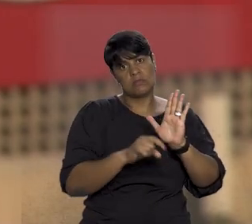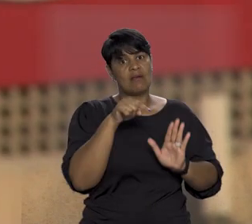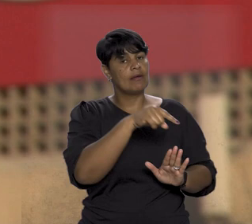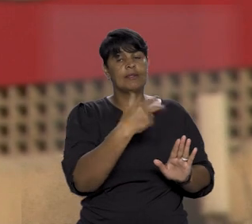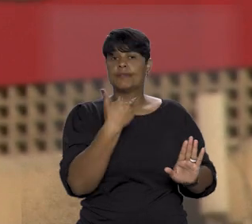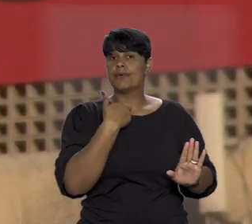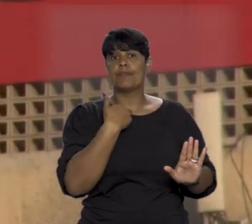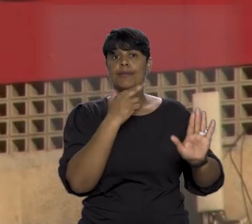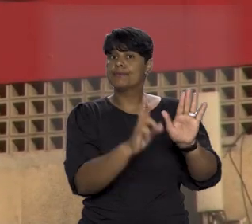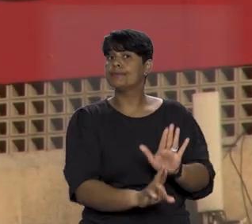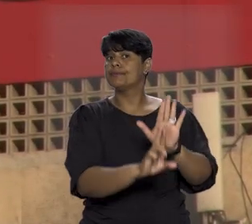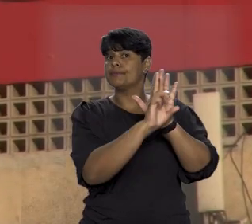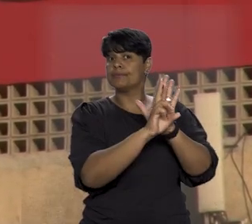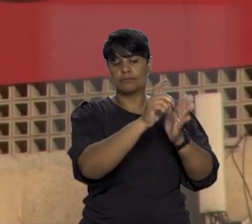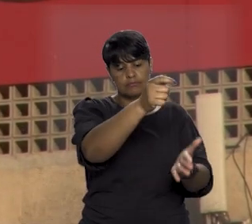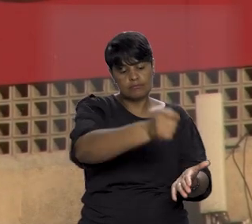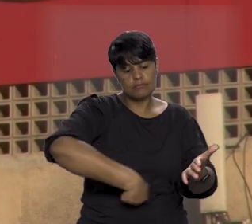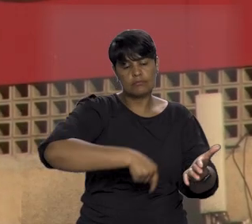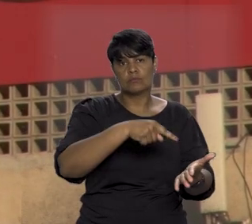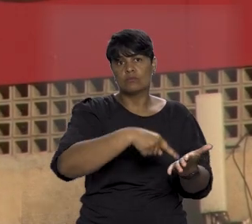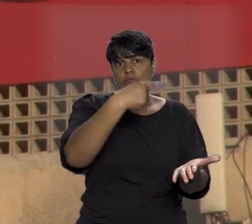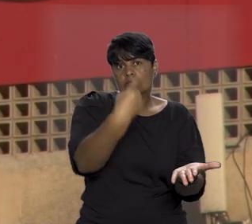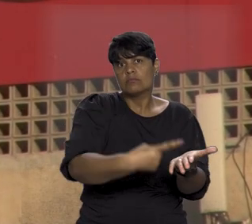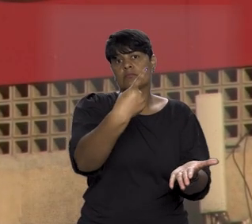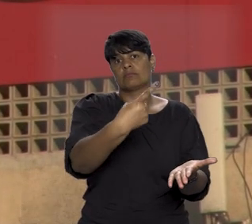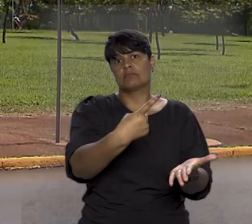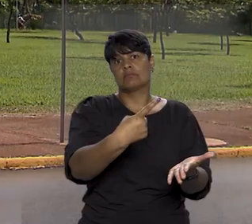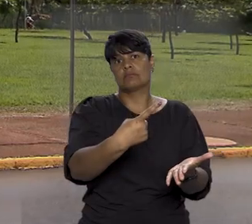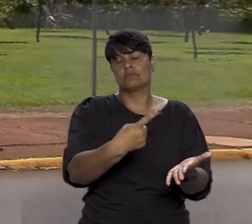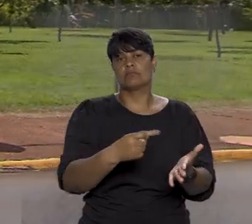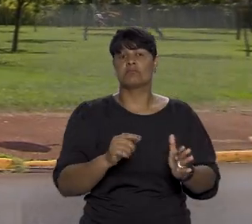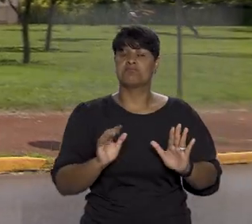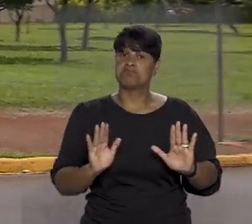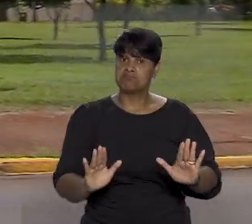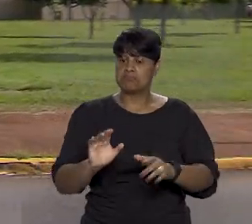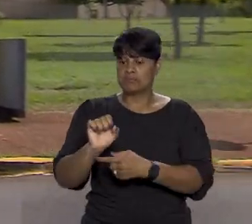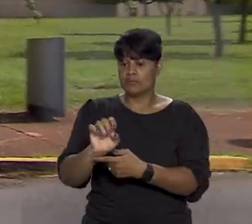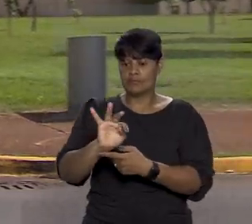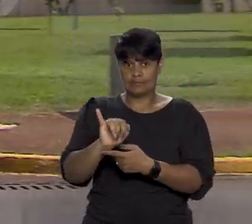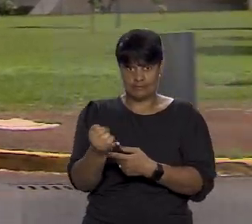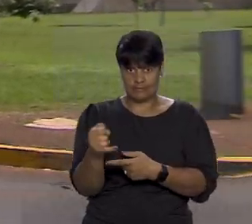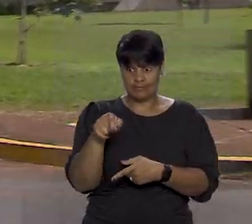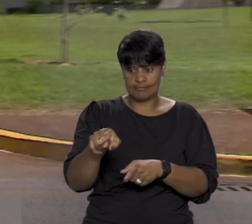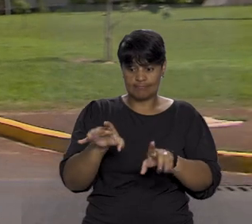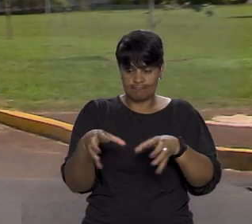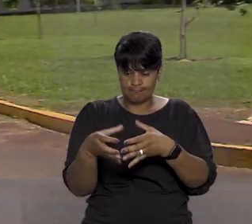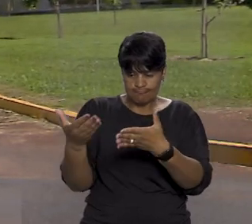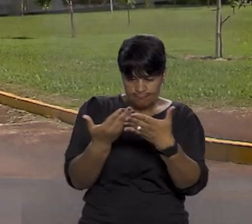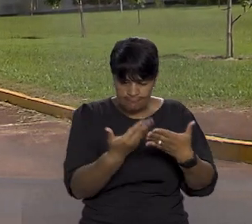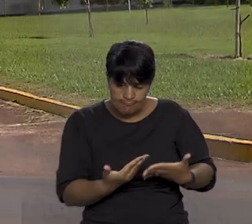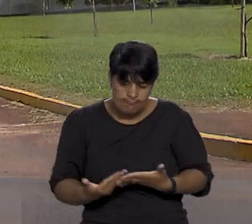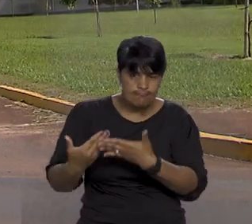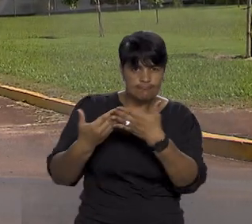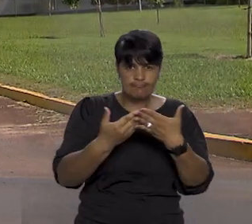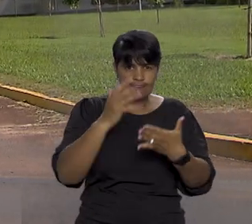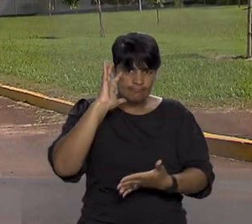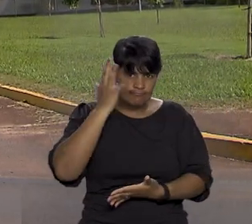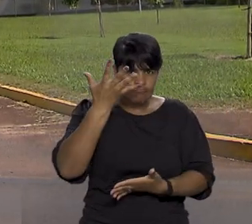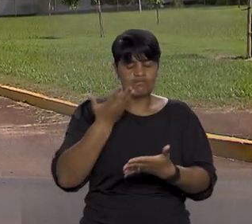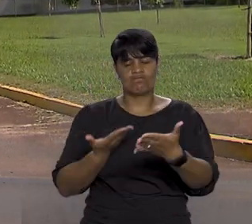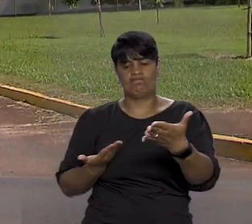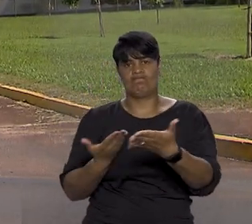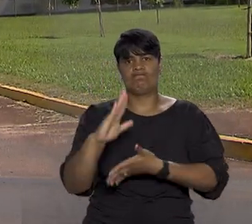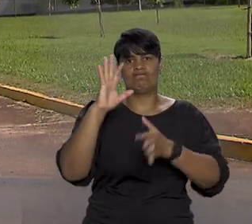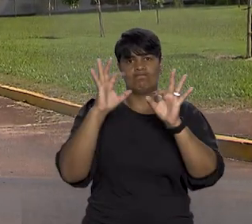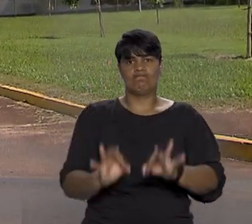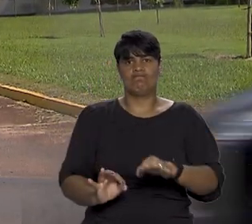poderia representá-lo na assinatura do termo de compromisso no STJ a terceira turma deu provimento ao recurso especial da